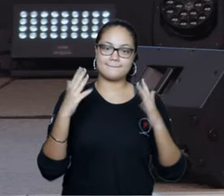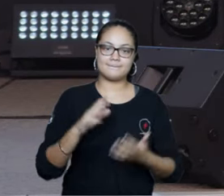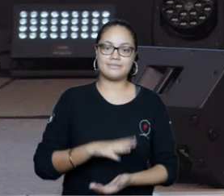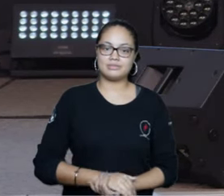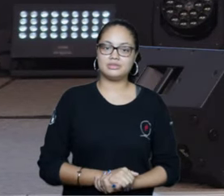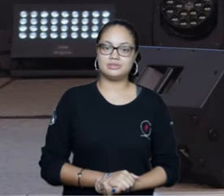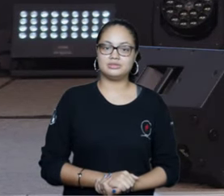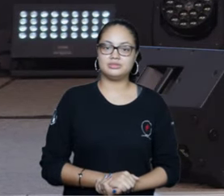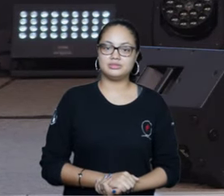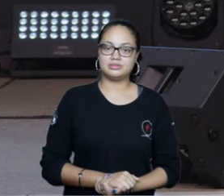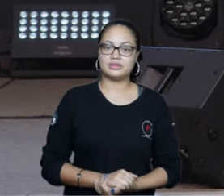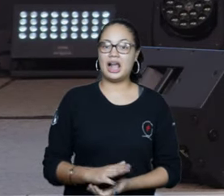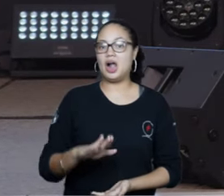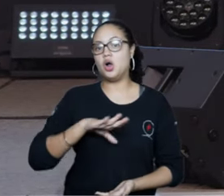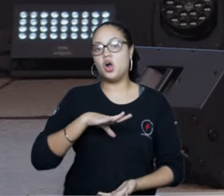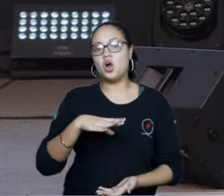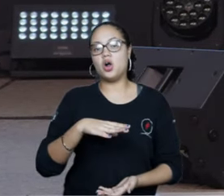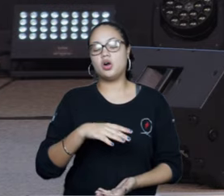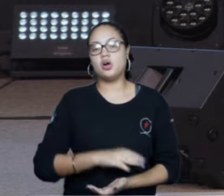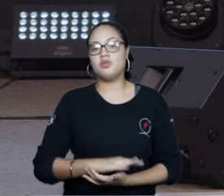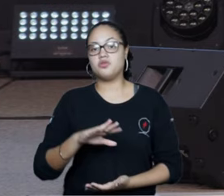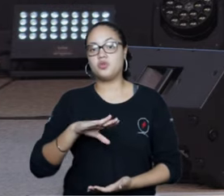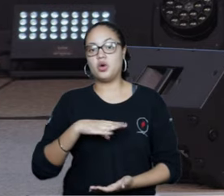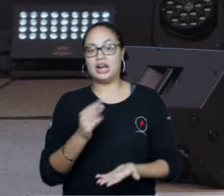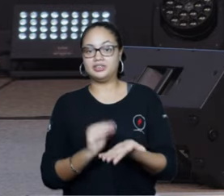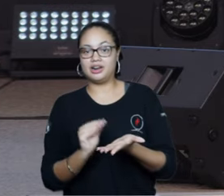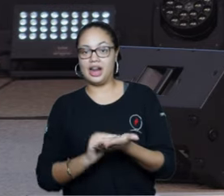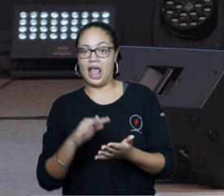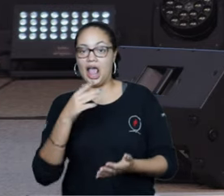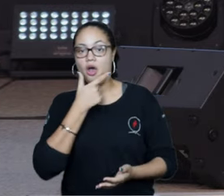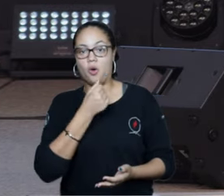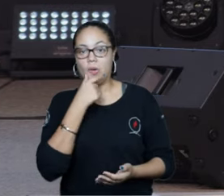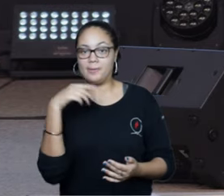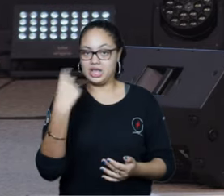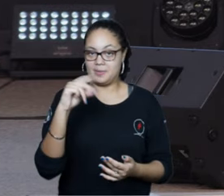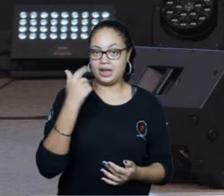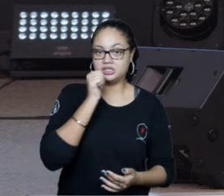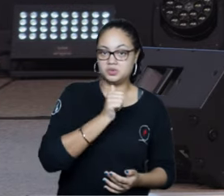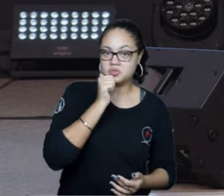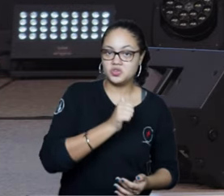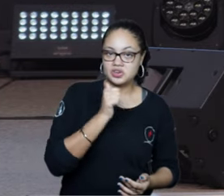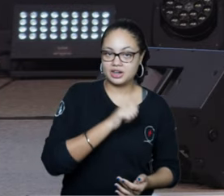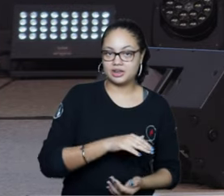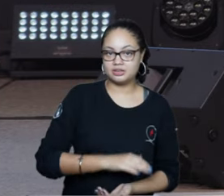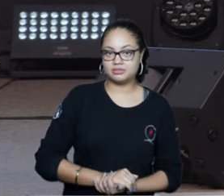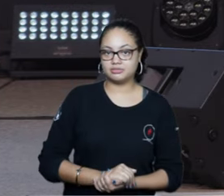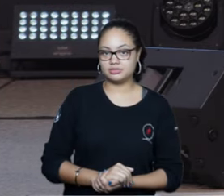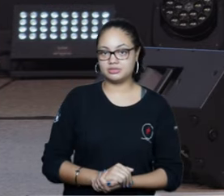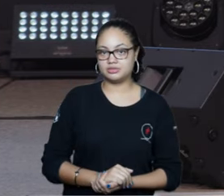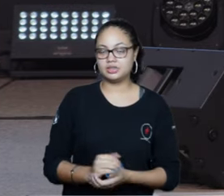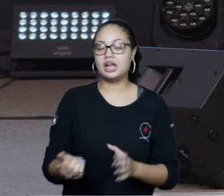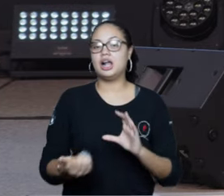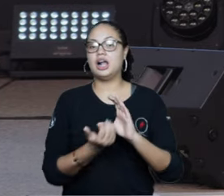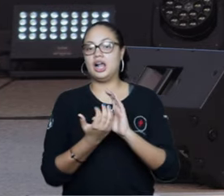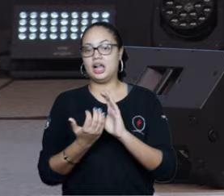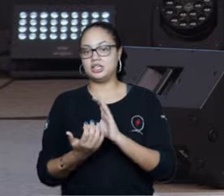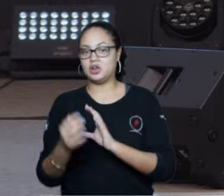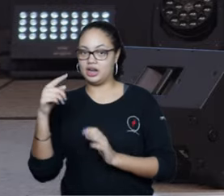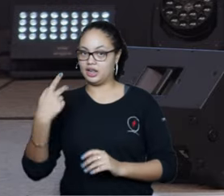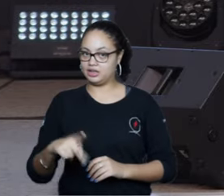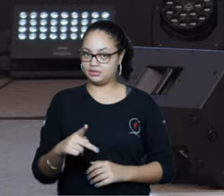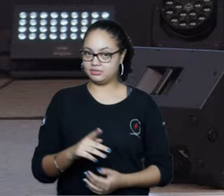Isso é coisa mais covarde é homem que bate Mulher eu tenho uma história que nada é me dá cinco minutos eu vou contar eu já vou